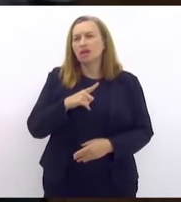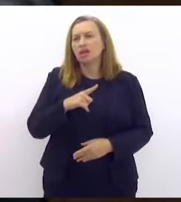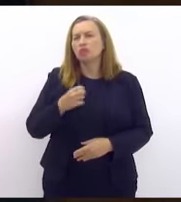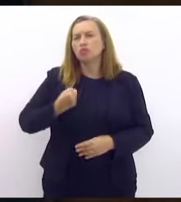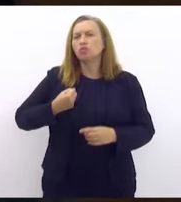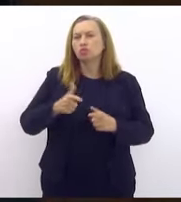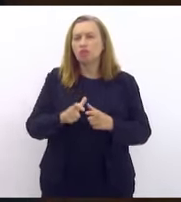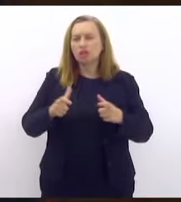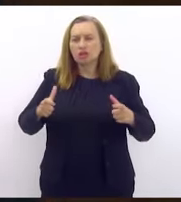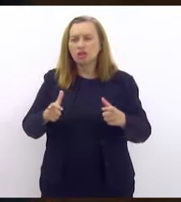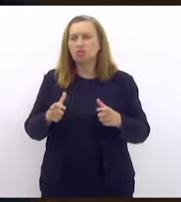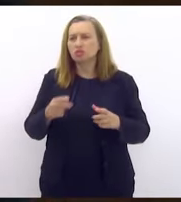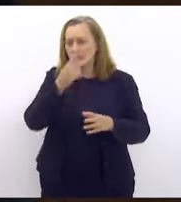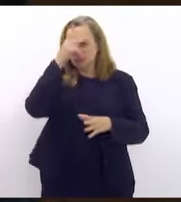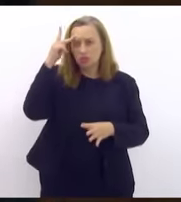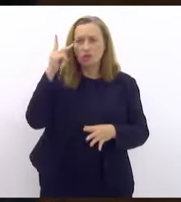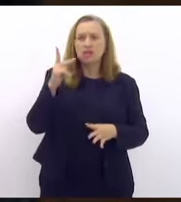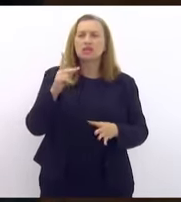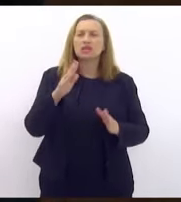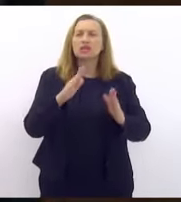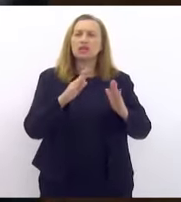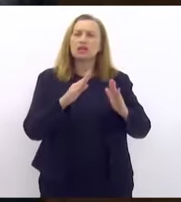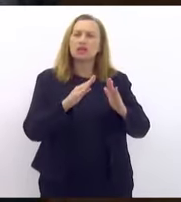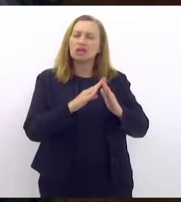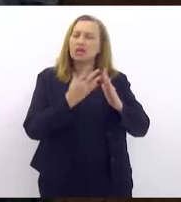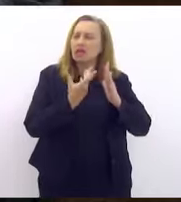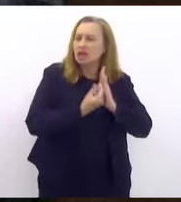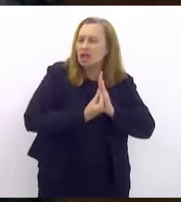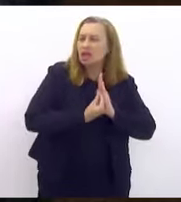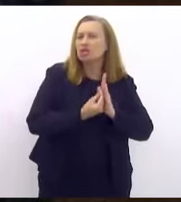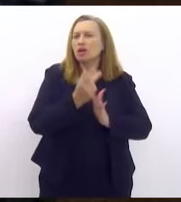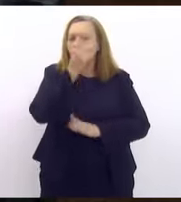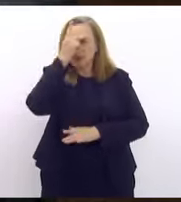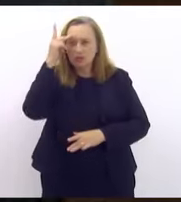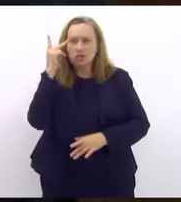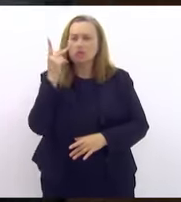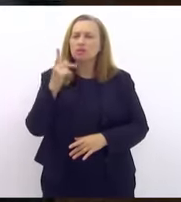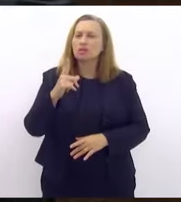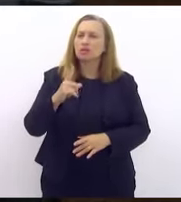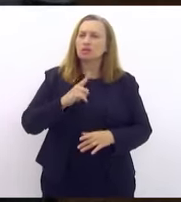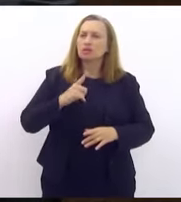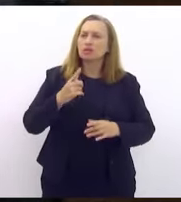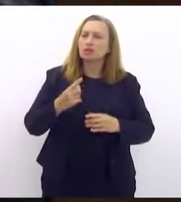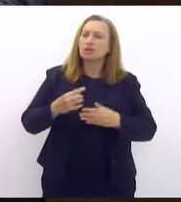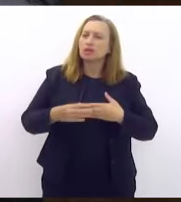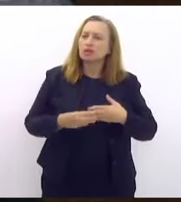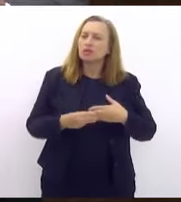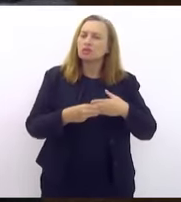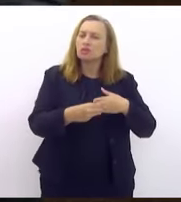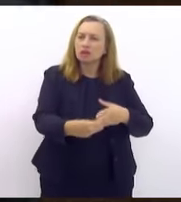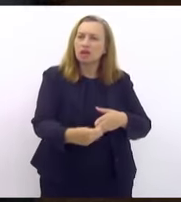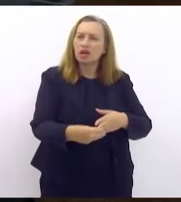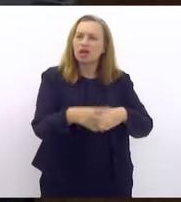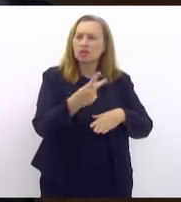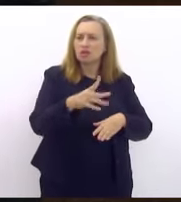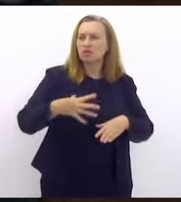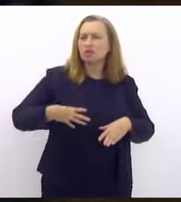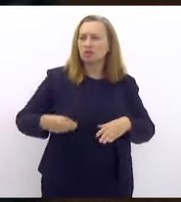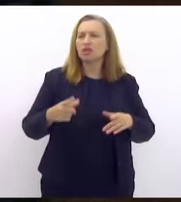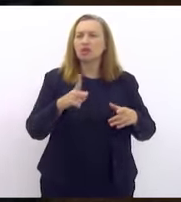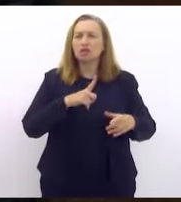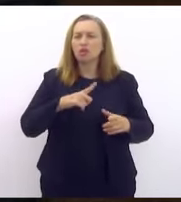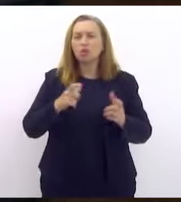de pessoas, igrejas, quem sabe, enfim, locais onde as pessoas possam levar os seus filhos e ter aquele espaço de